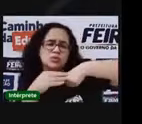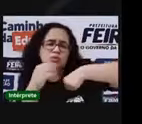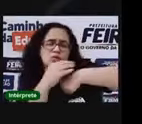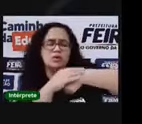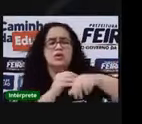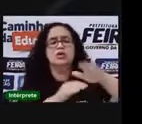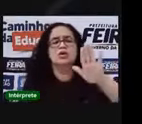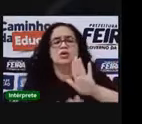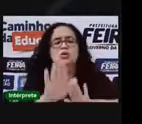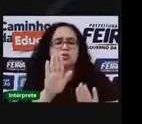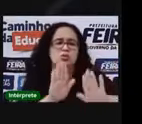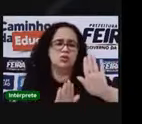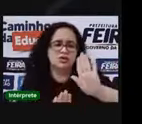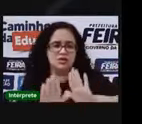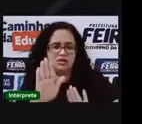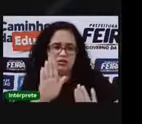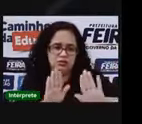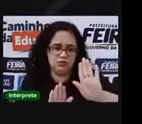cuidar.